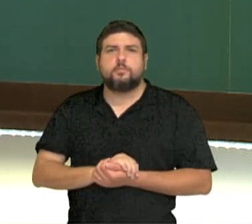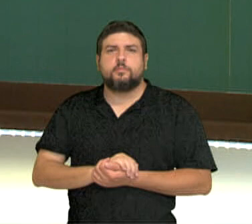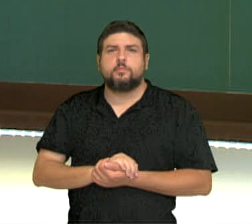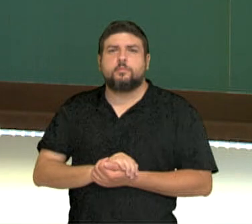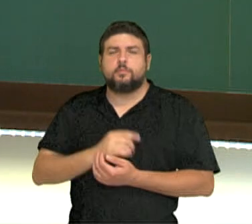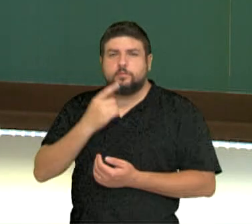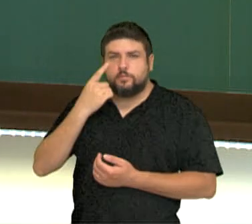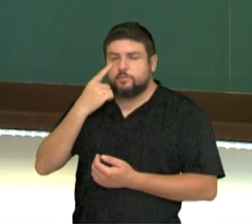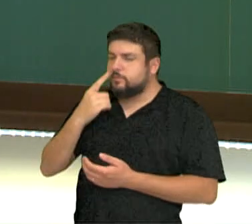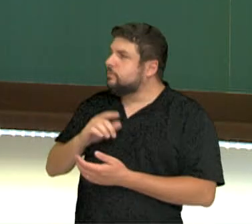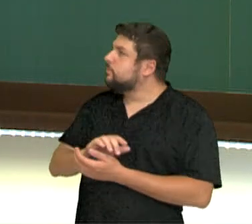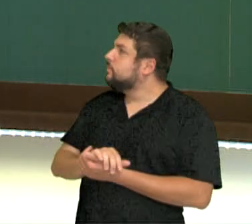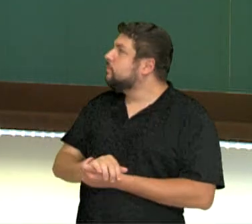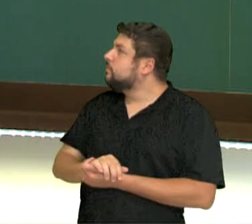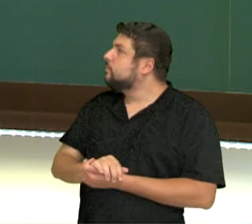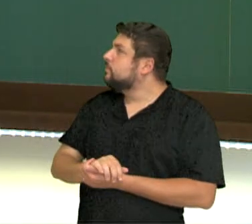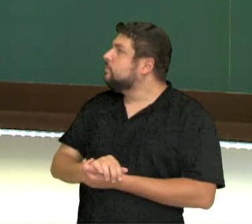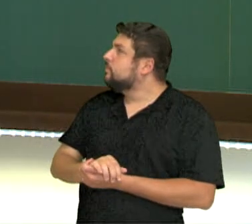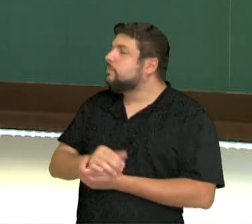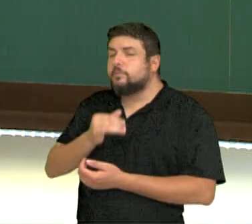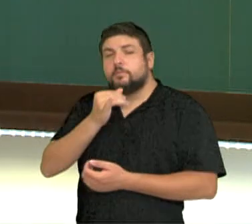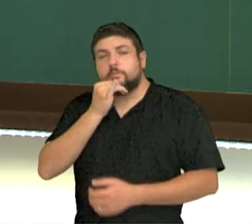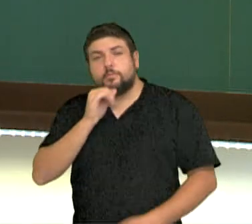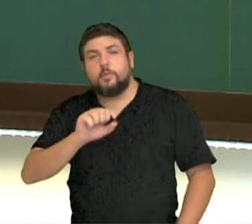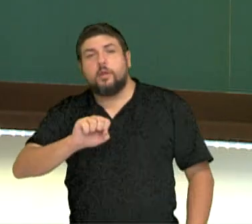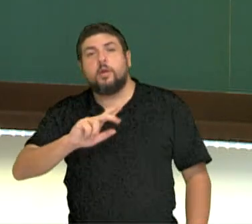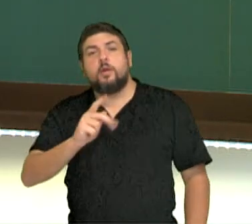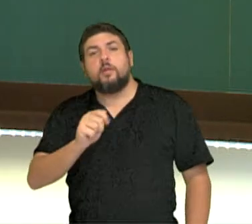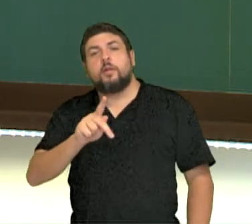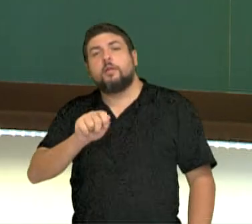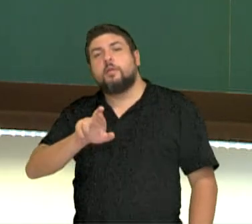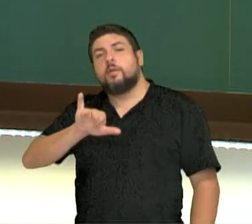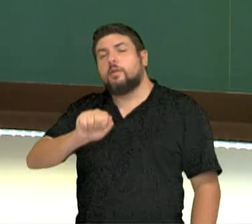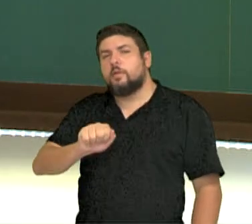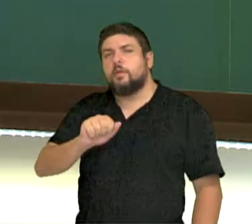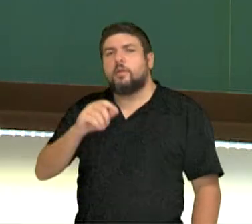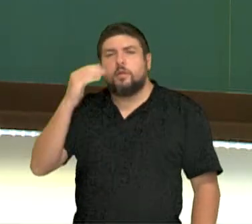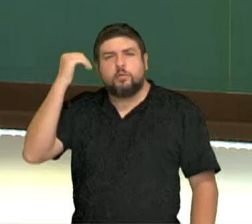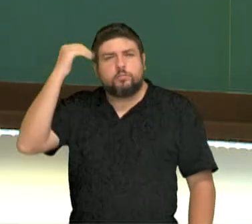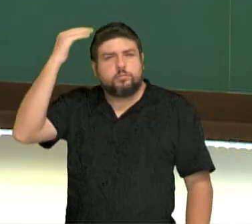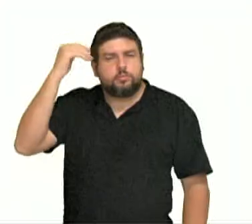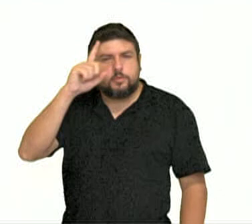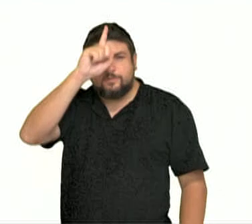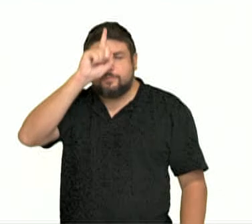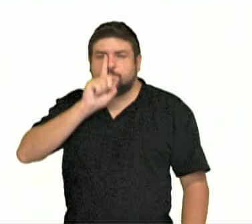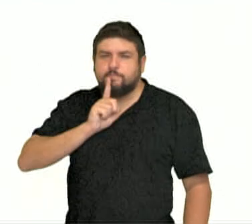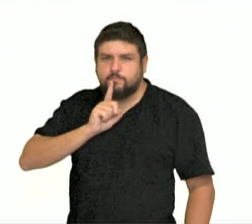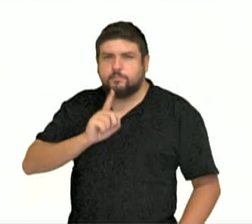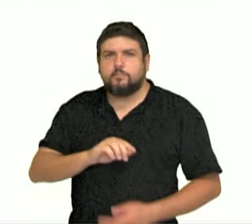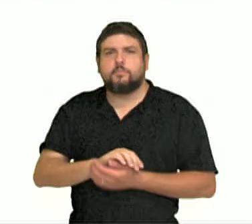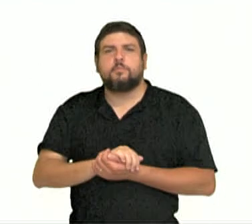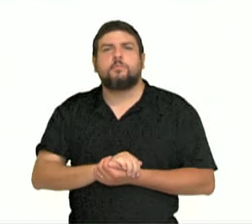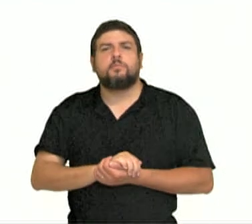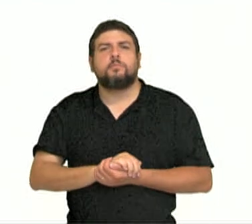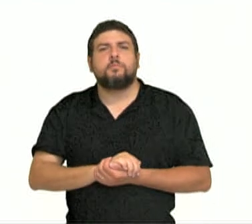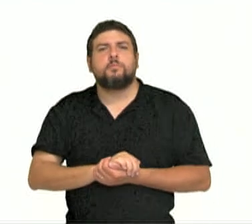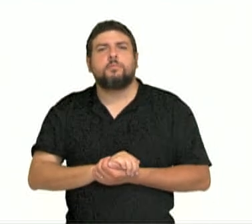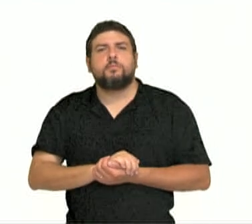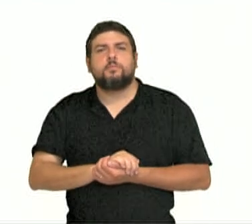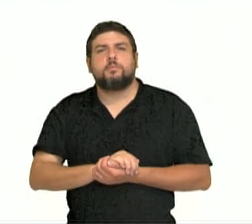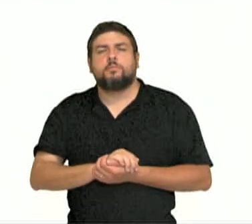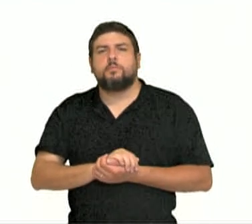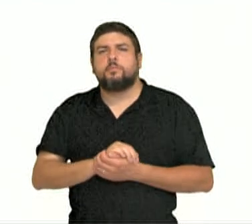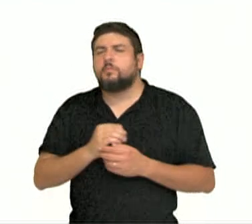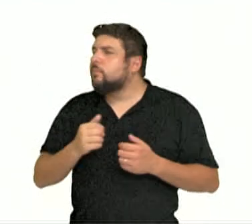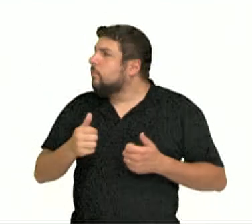el pelo teñido de rubio. Shakira tem o cabelo tingido de loiro. Para falar das características do nariz,